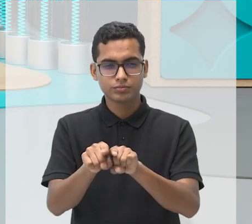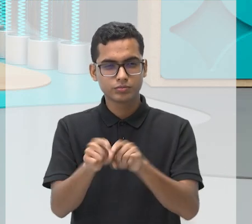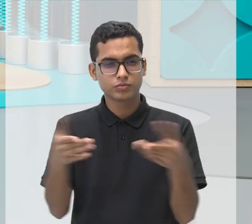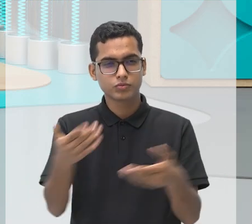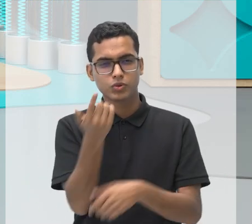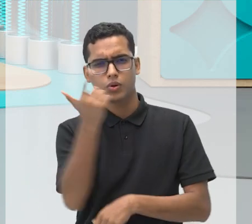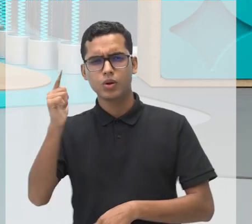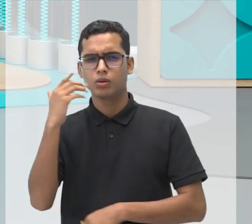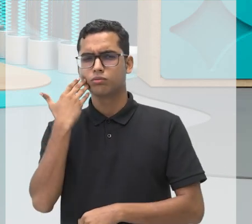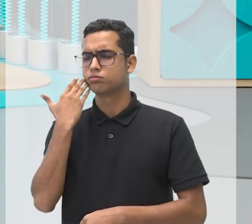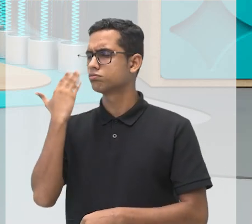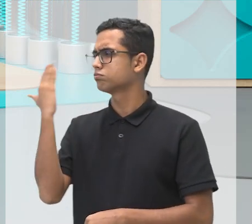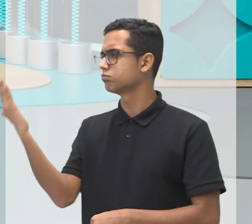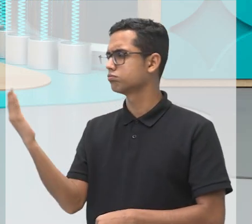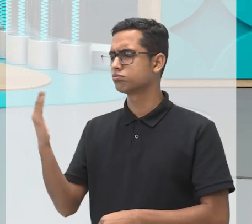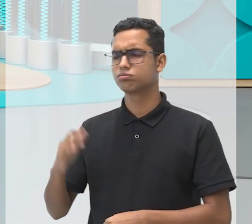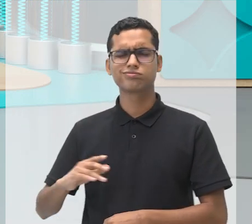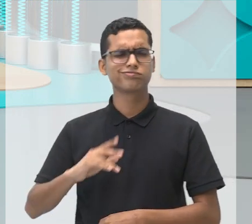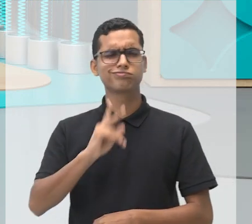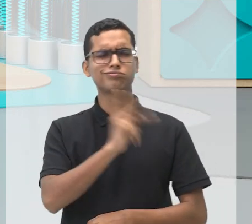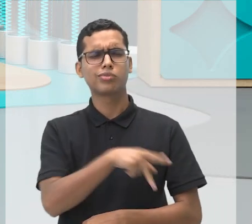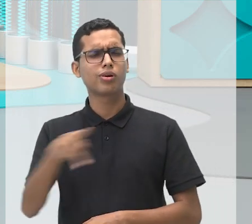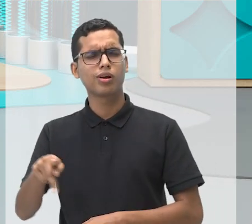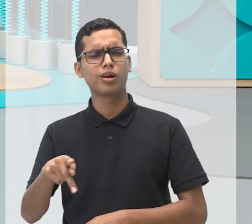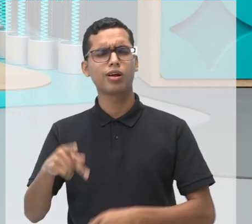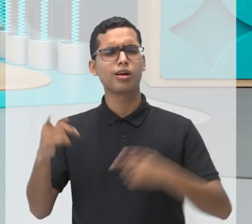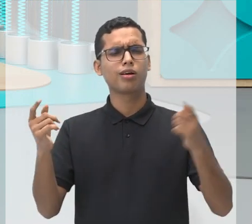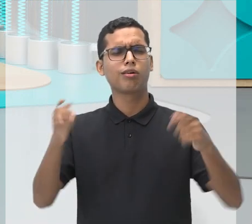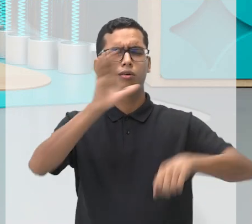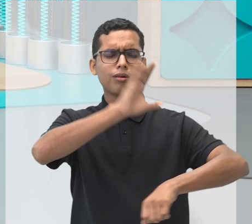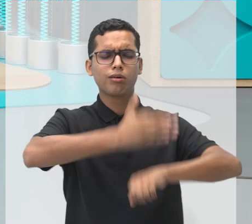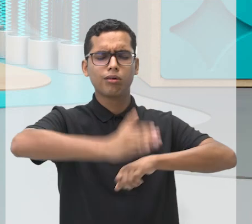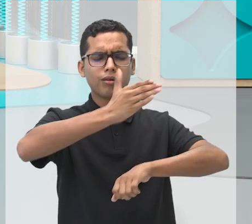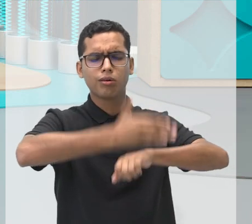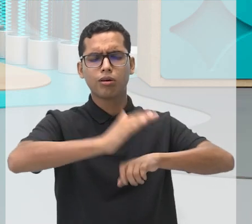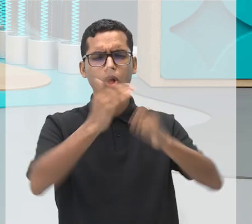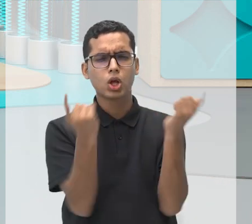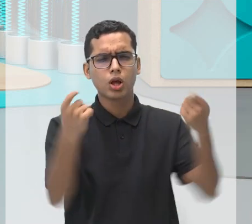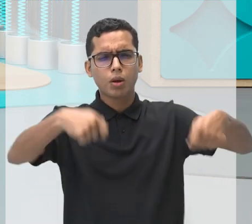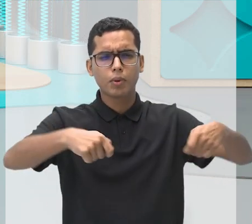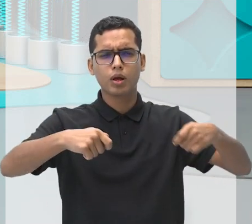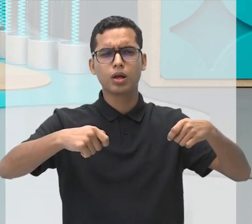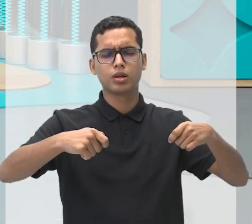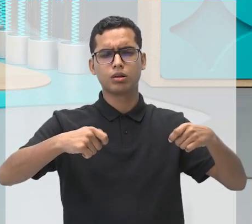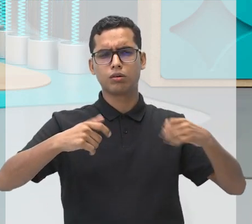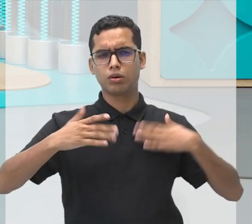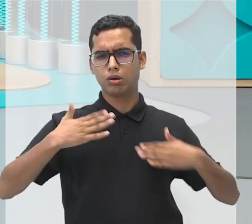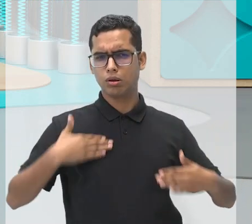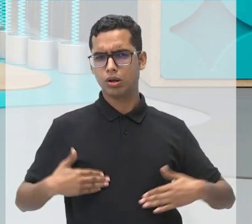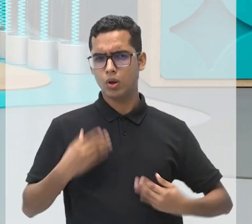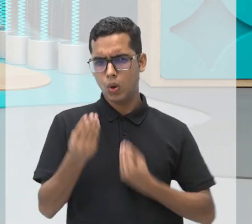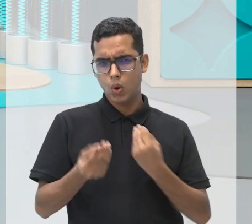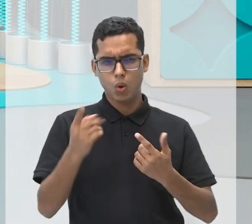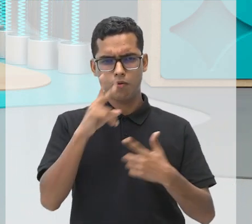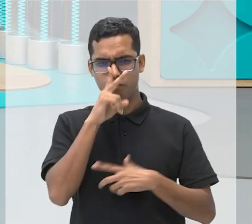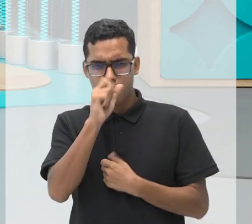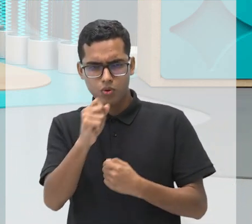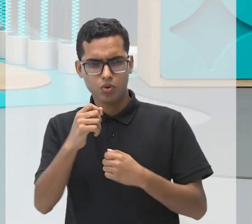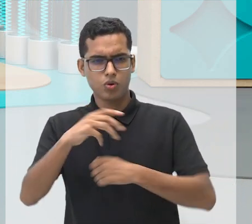só, mas professor, como treinar as capacidades físicas de força muscular, resistência